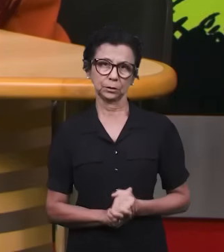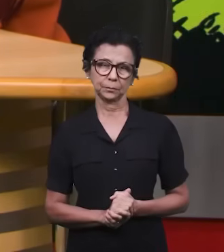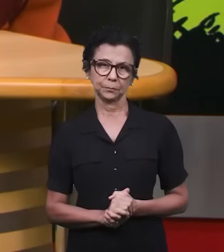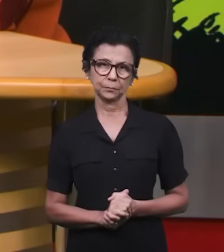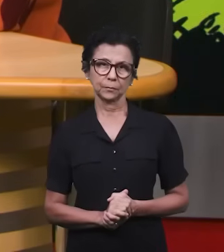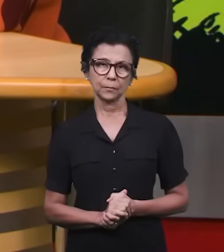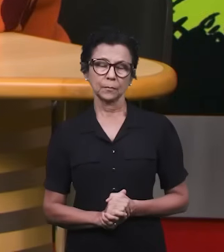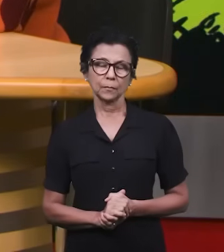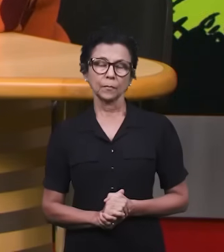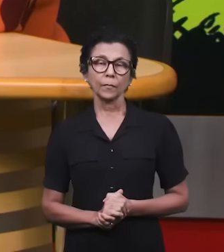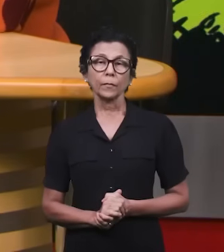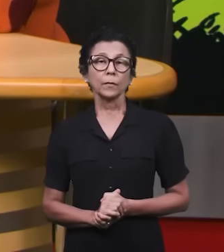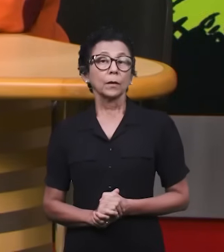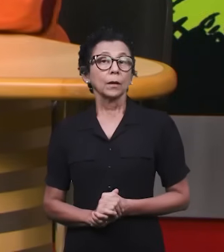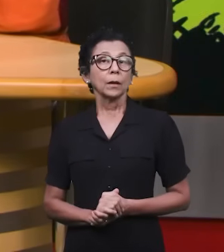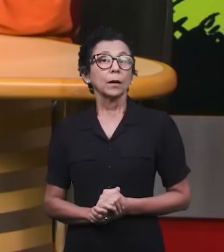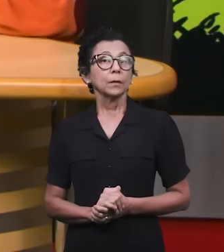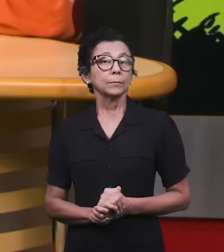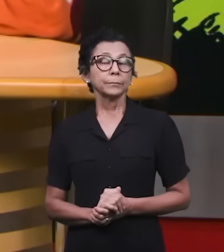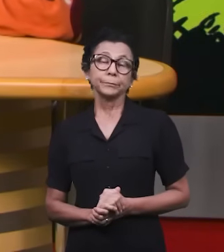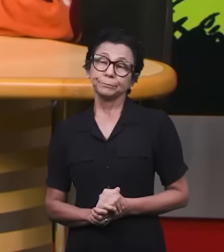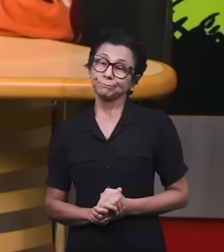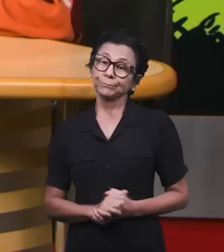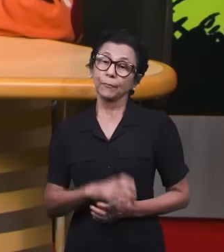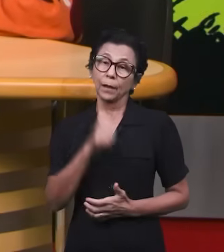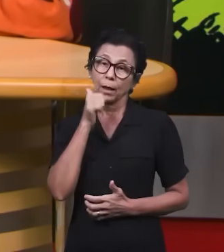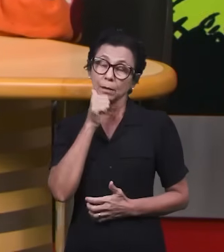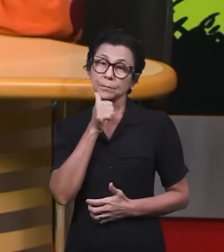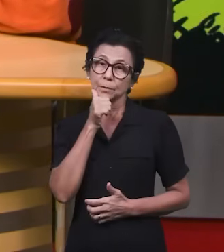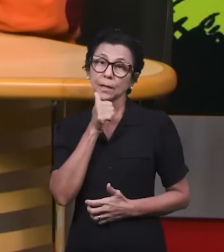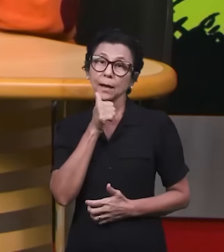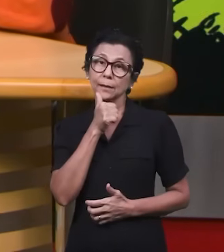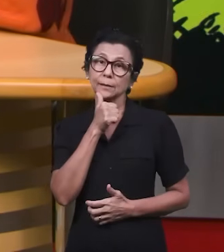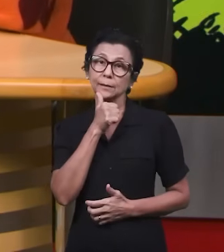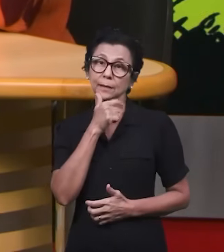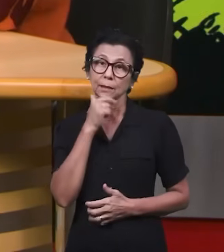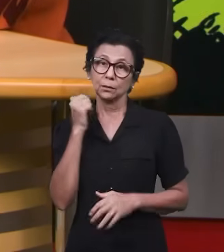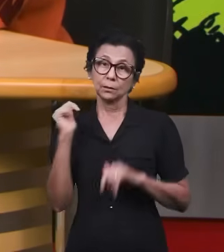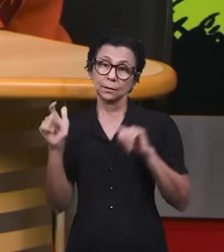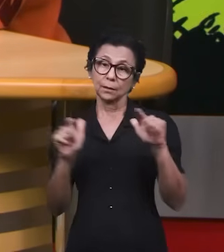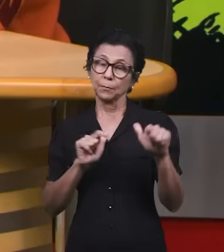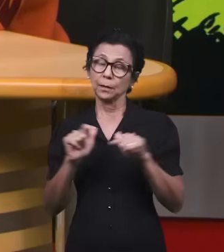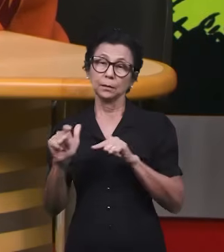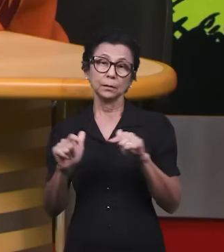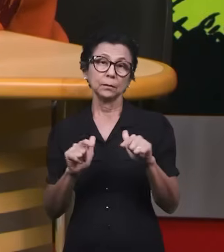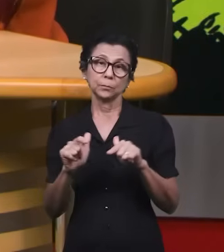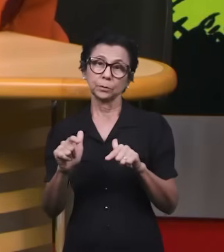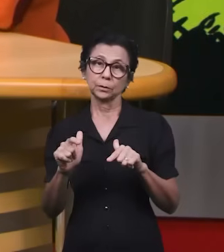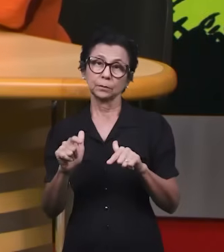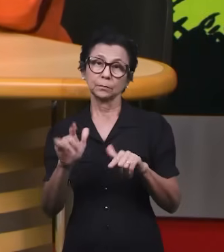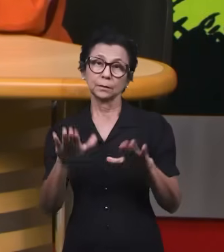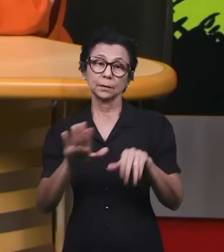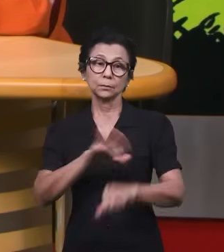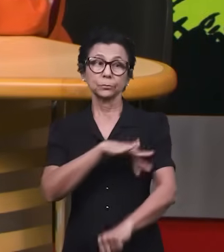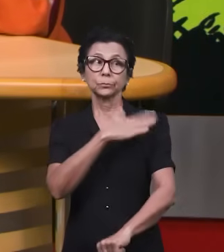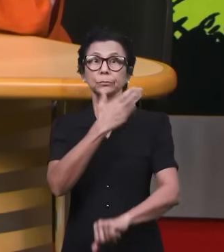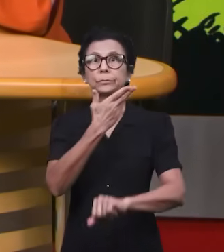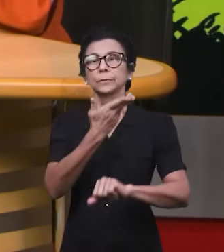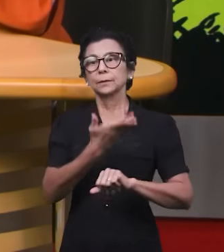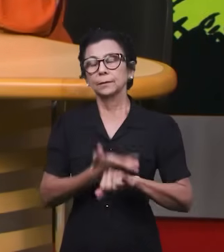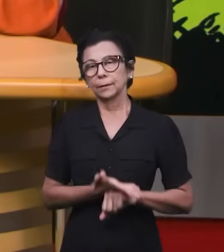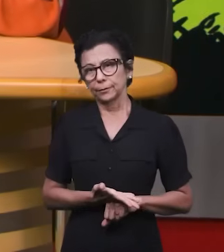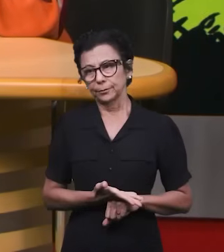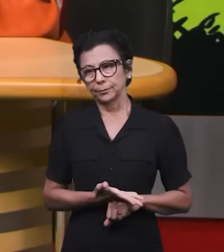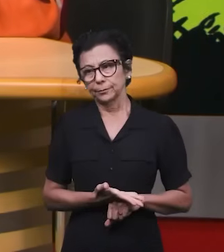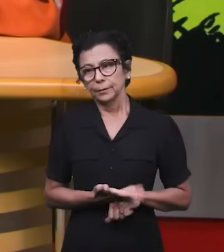nós trabalhamos fora praticamente o dia inteiro, nós estamos nessa geração, né? E como fazer isso? Como que esse